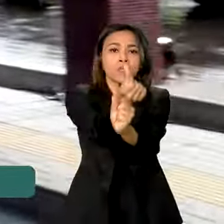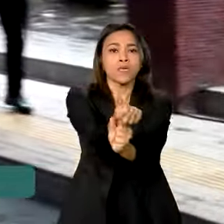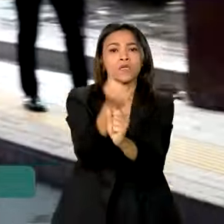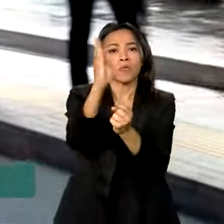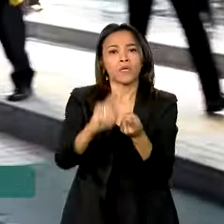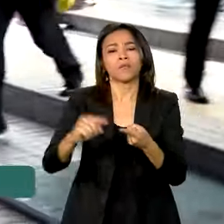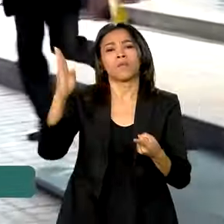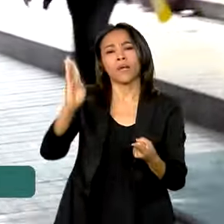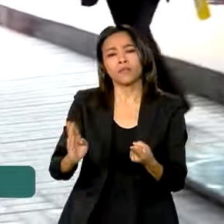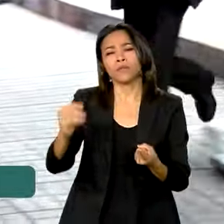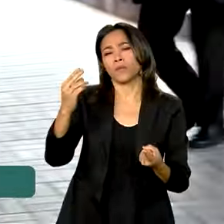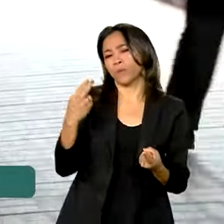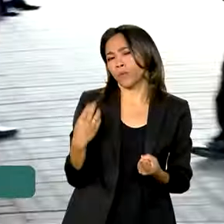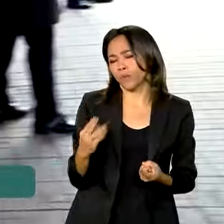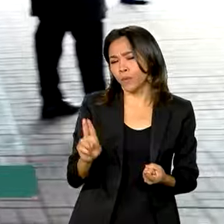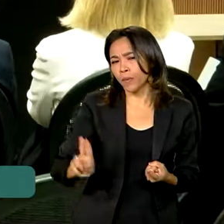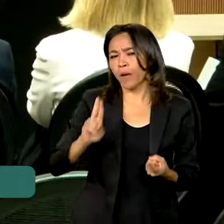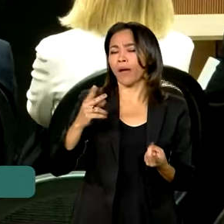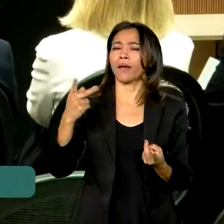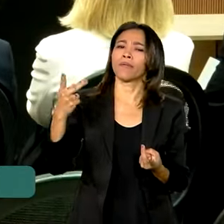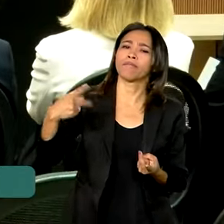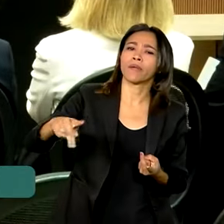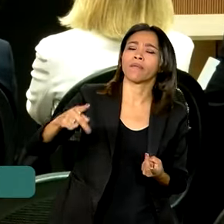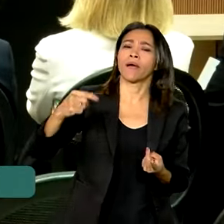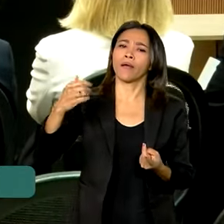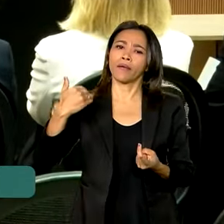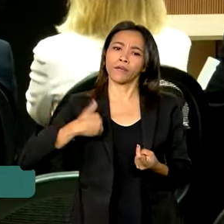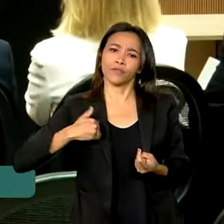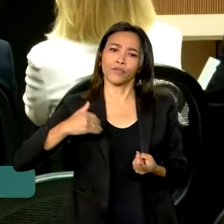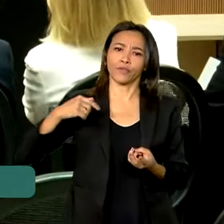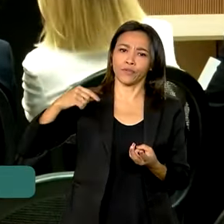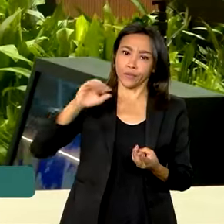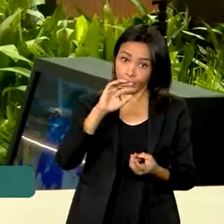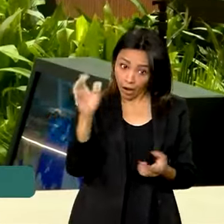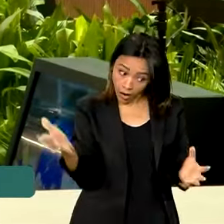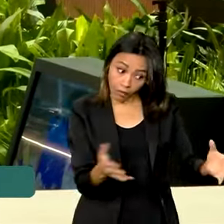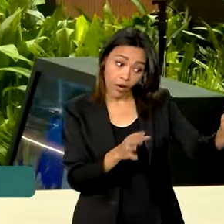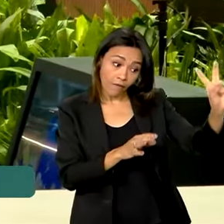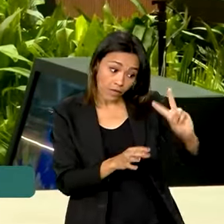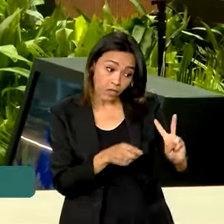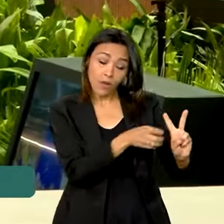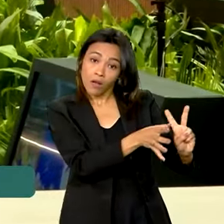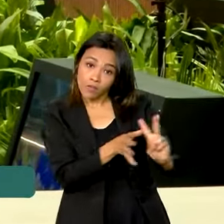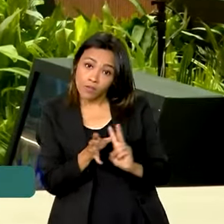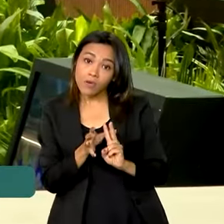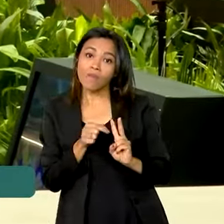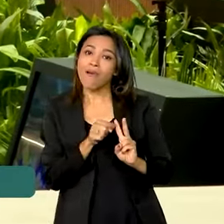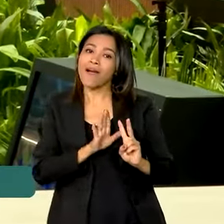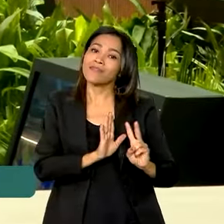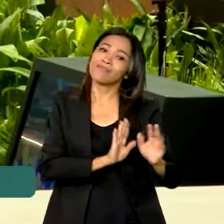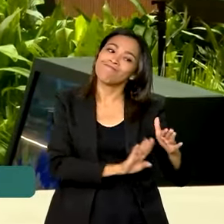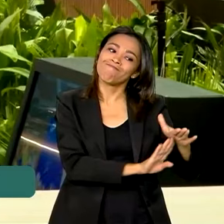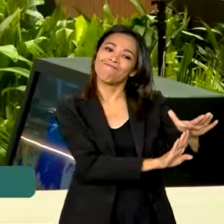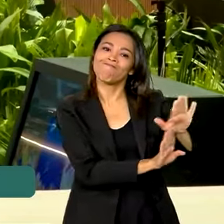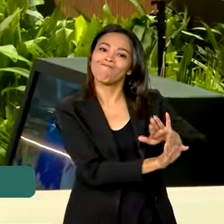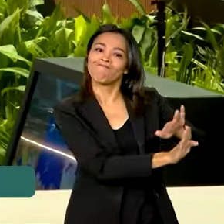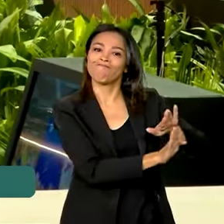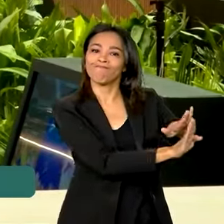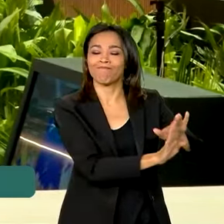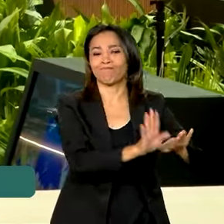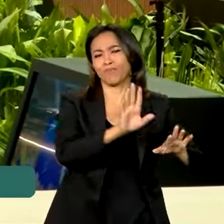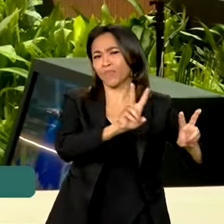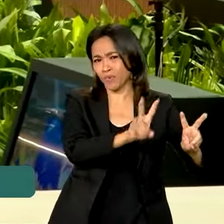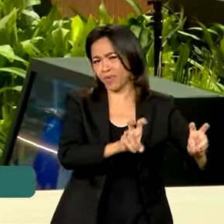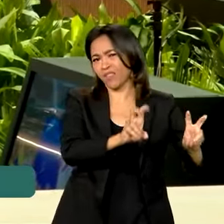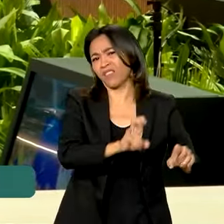Brasil, Uruguai, Argentina e Paraguai, a Venezuela também é membro, mas está suspensa por falta de normativas técnicas